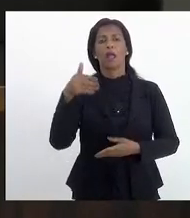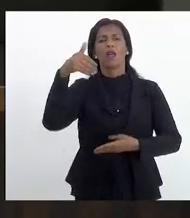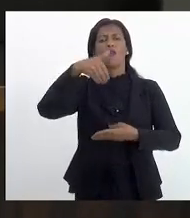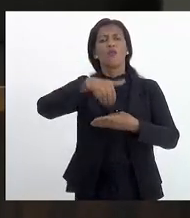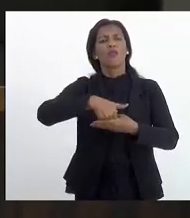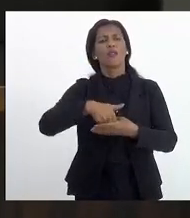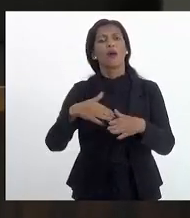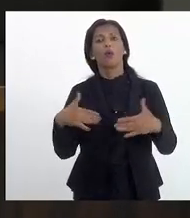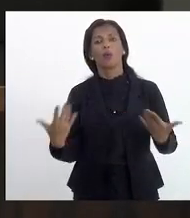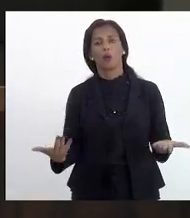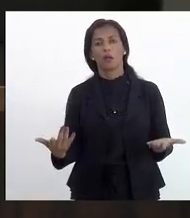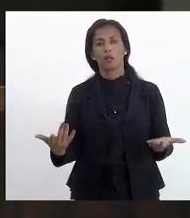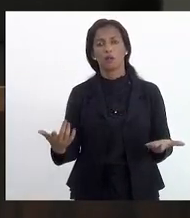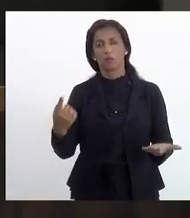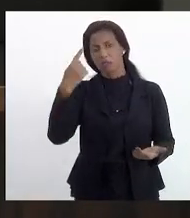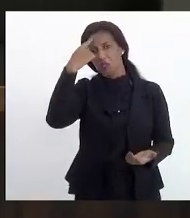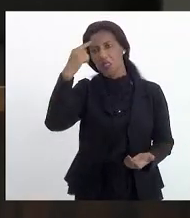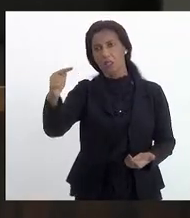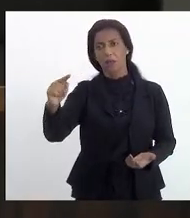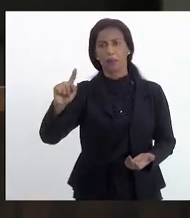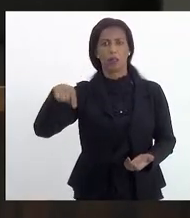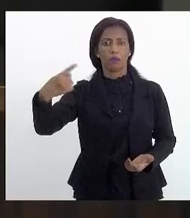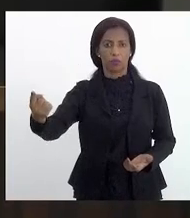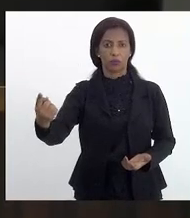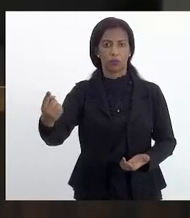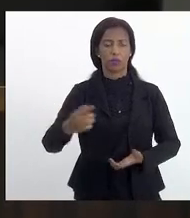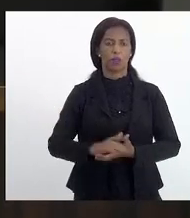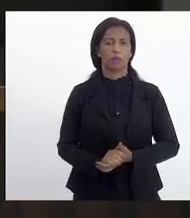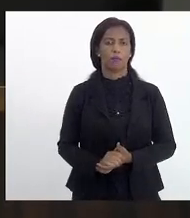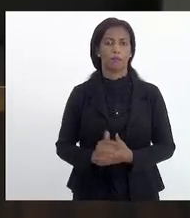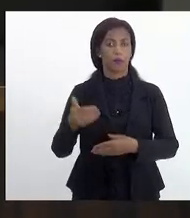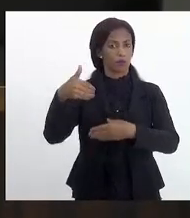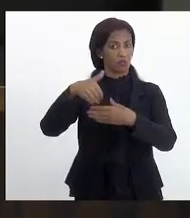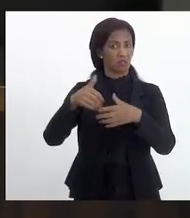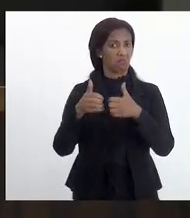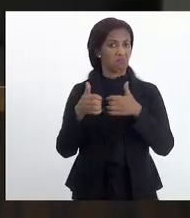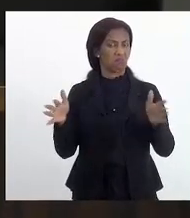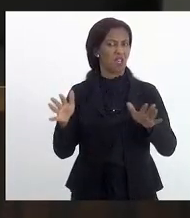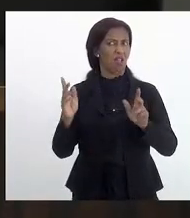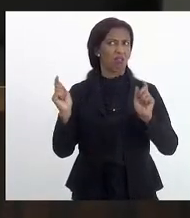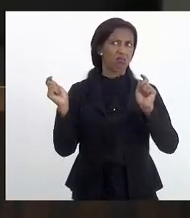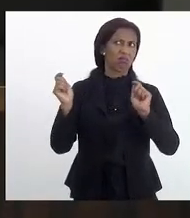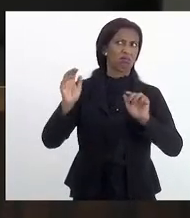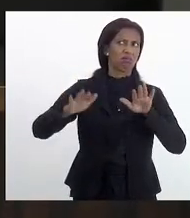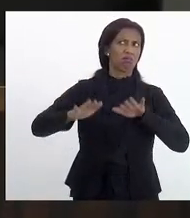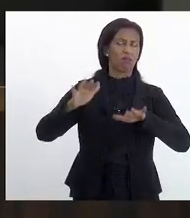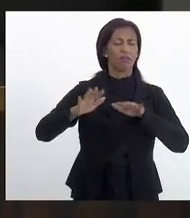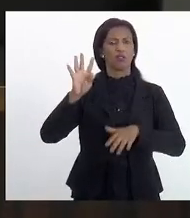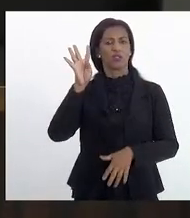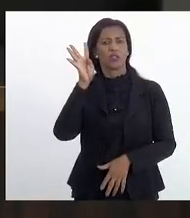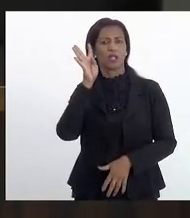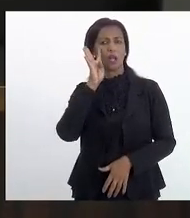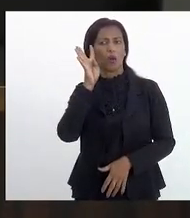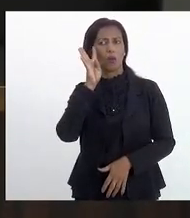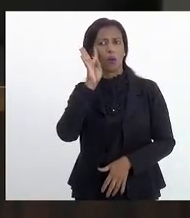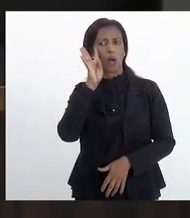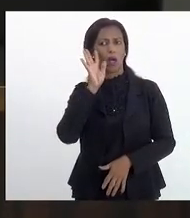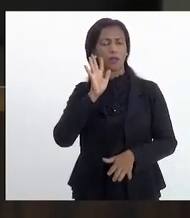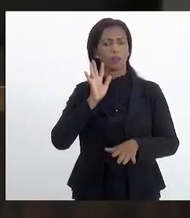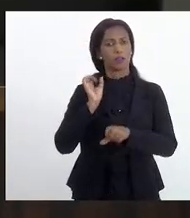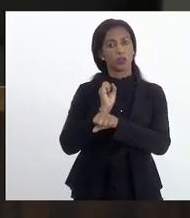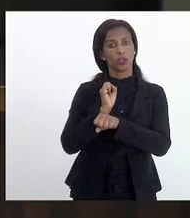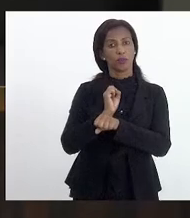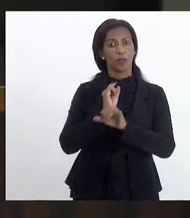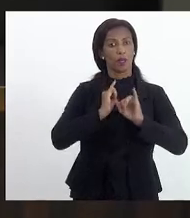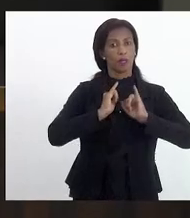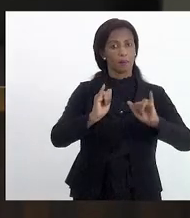na próxima semana... Próxima semana. Para votação, possivelmente na quarta, para descasar com as mensagens de 21.